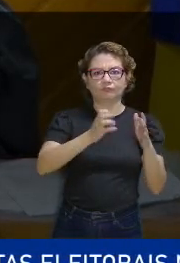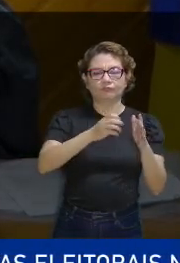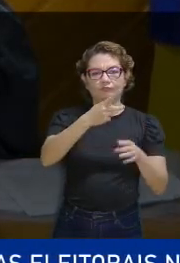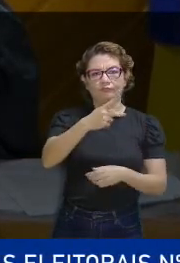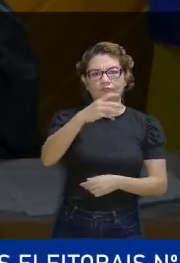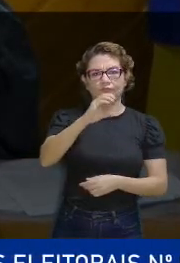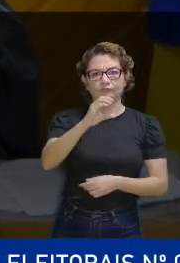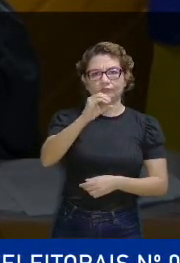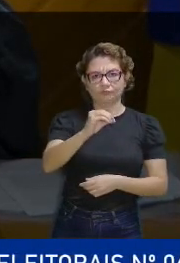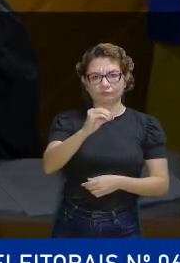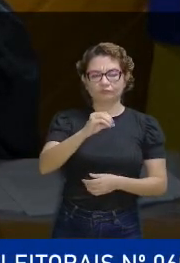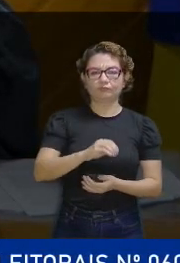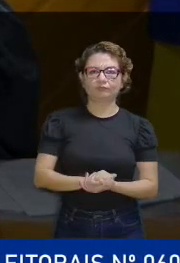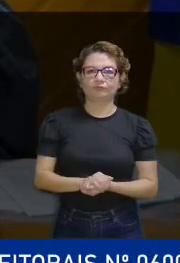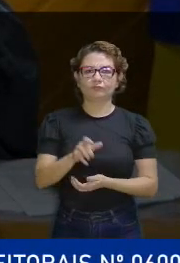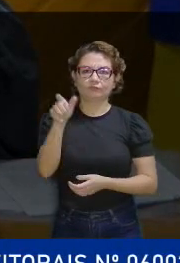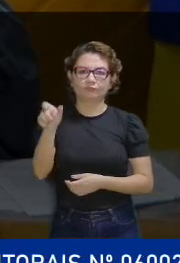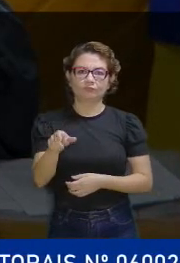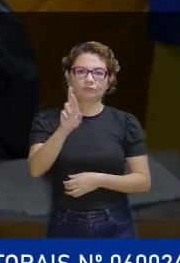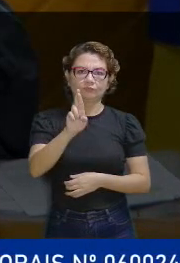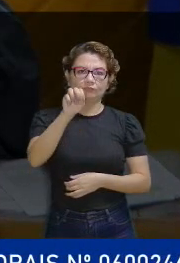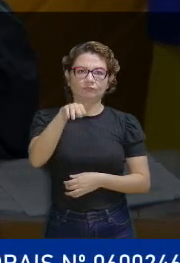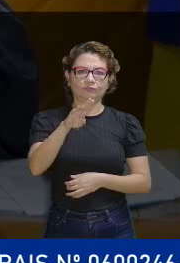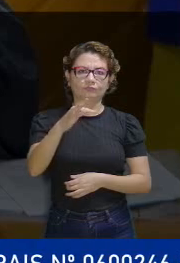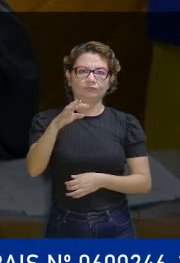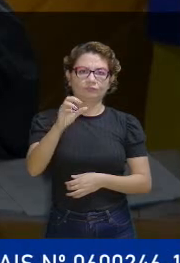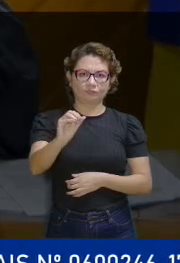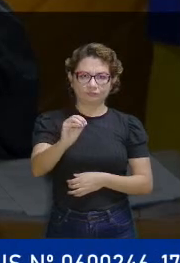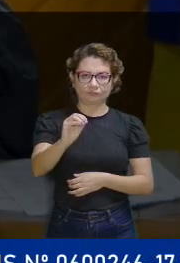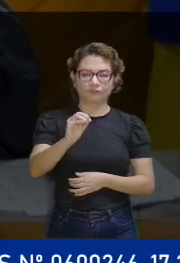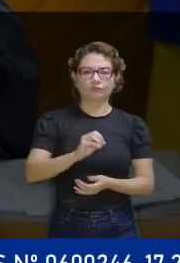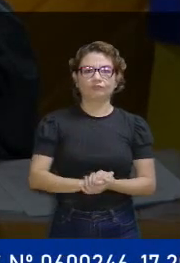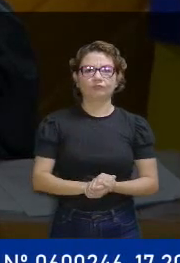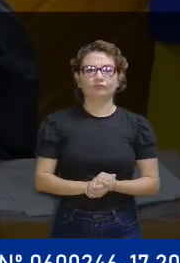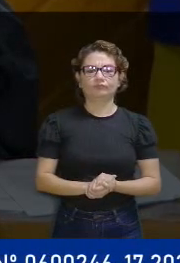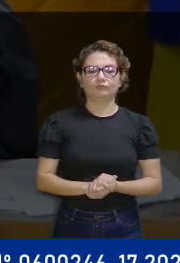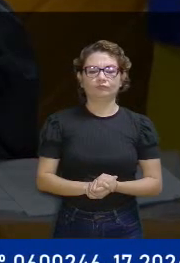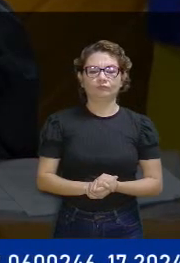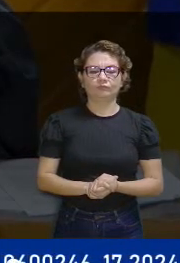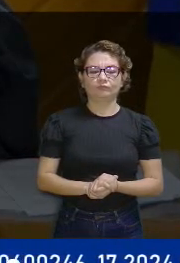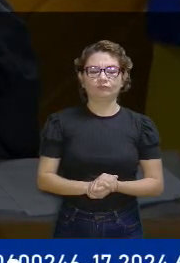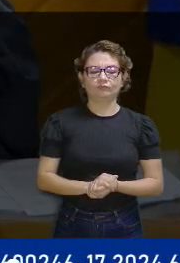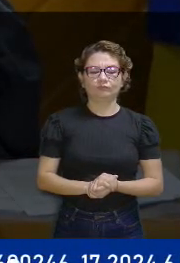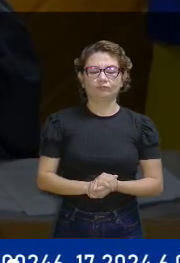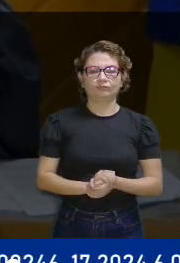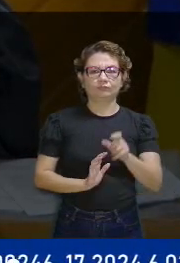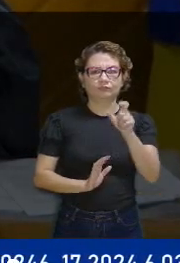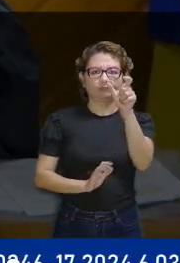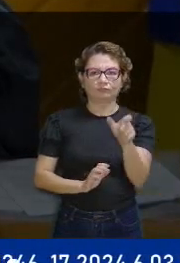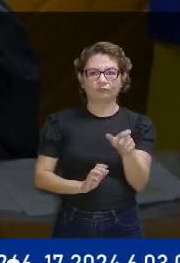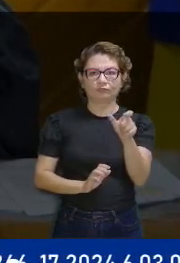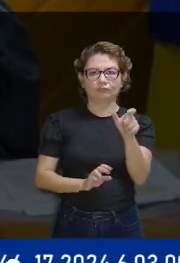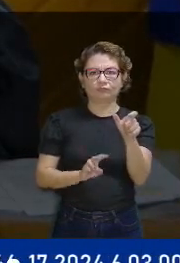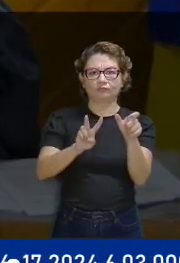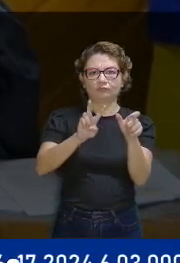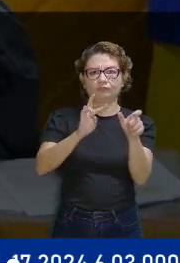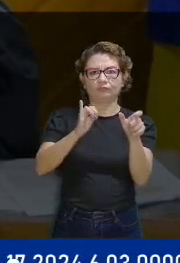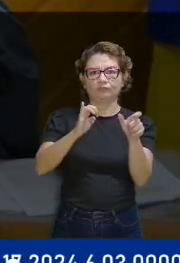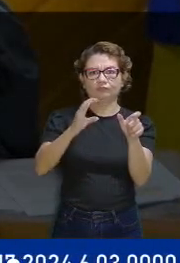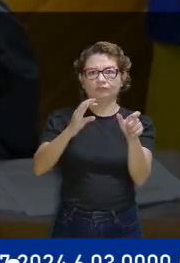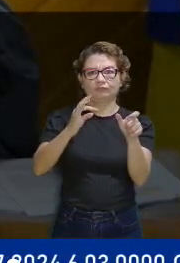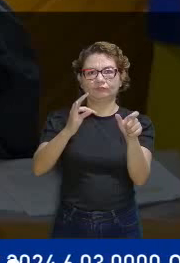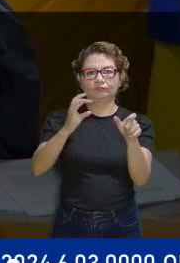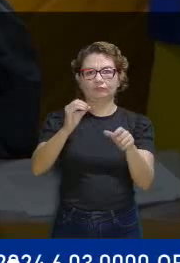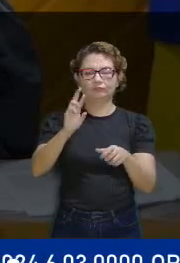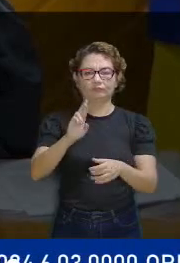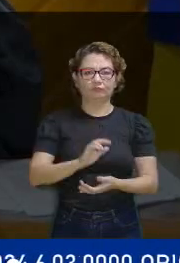PCO, e Renato Farac Gálata, e interessado também Victor Assis da